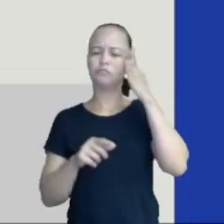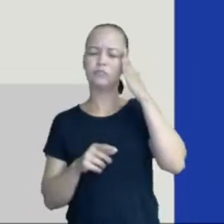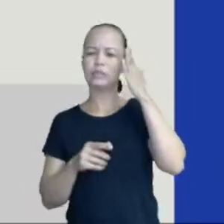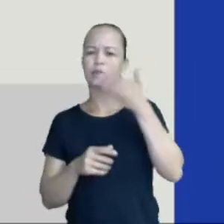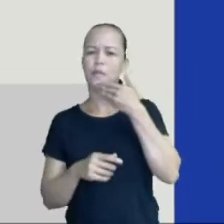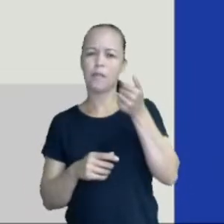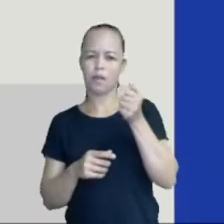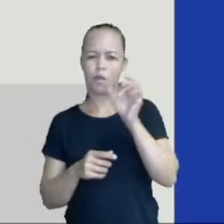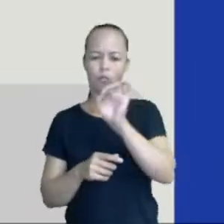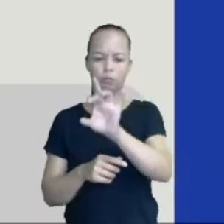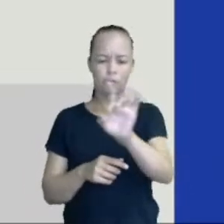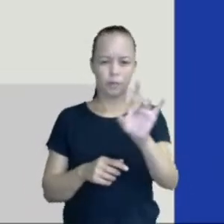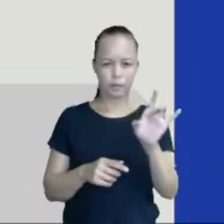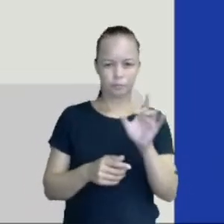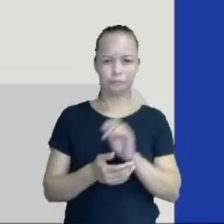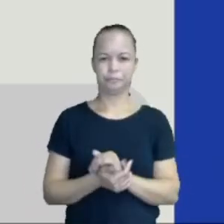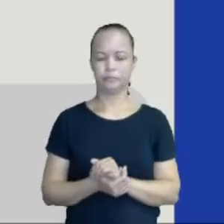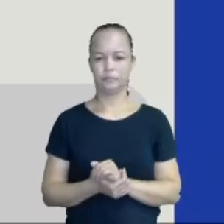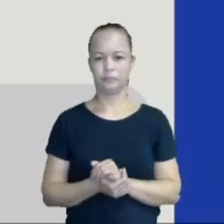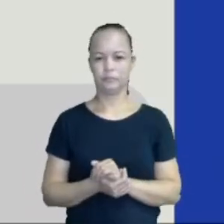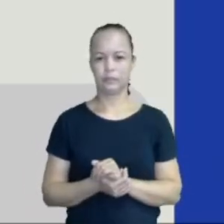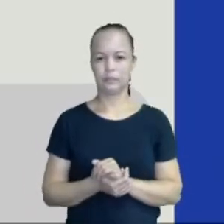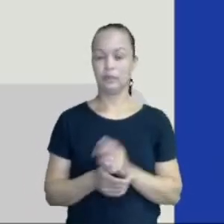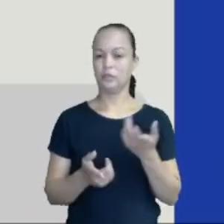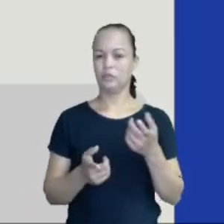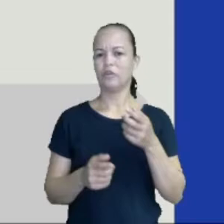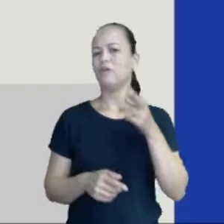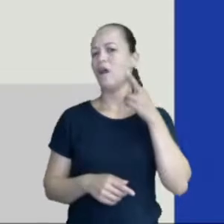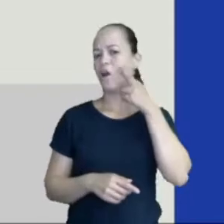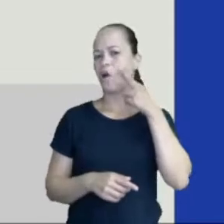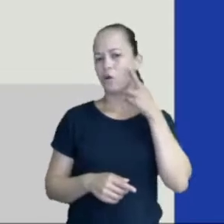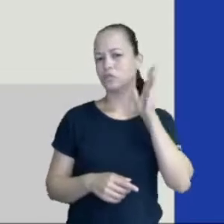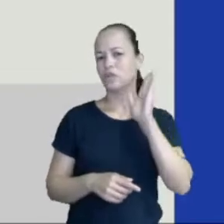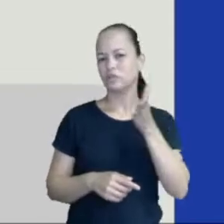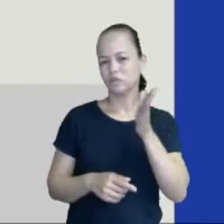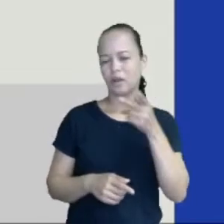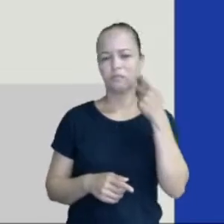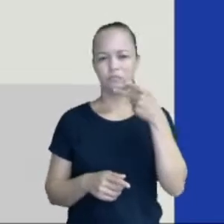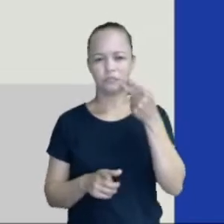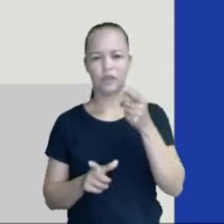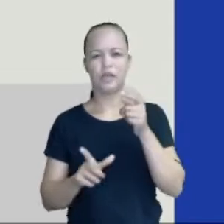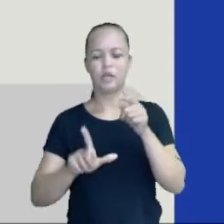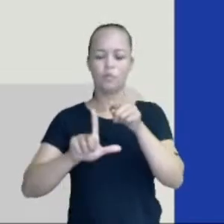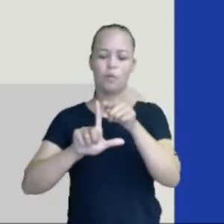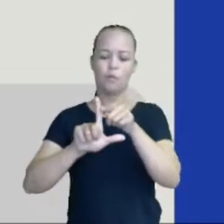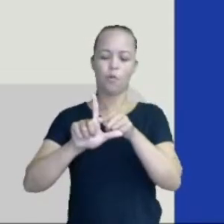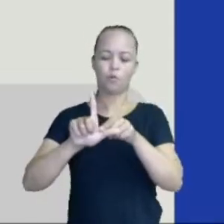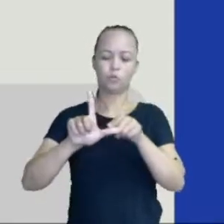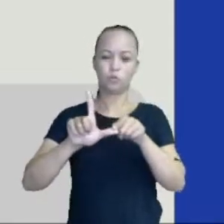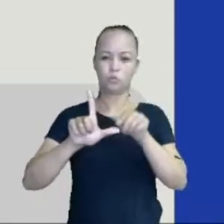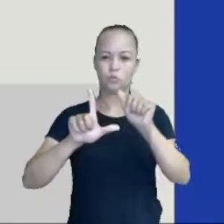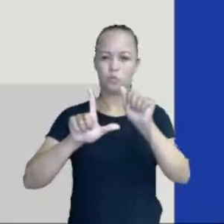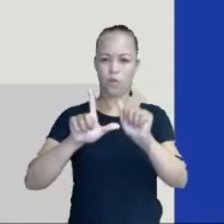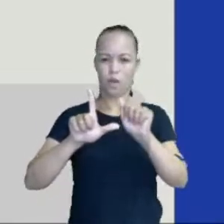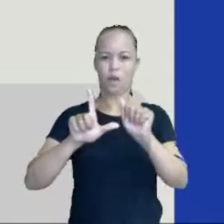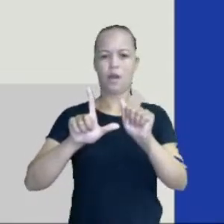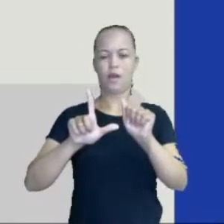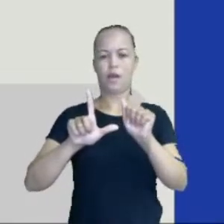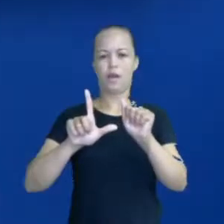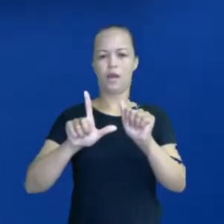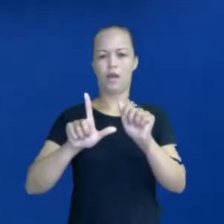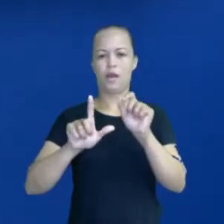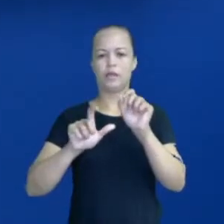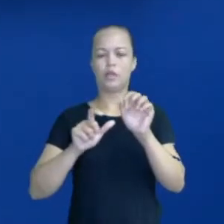aqui. Presta bem atenção, eu já falei da rosa, né? Que o meu ponto A é esse ponto aqui, que eu